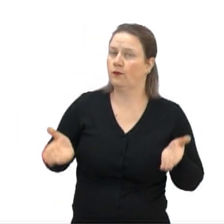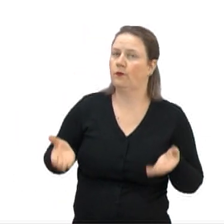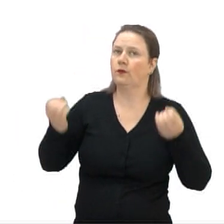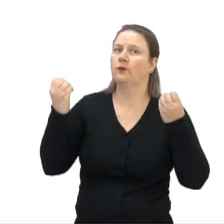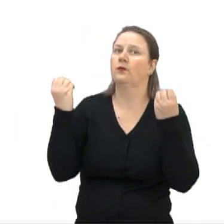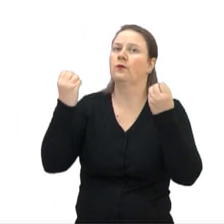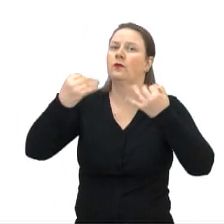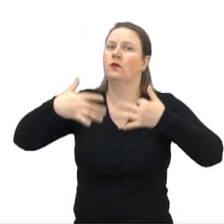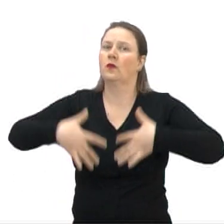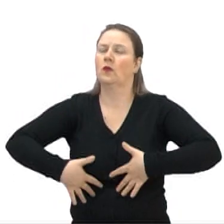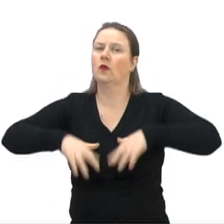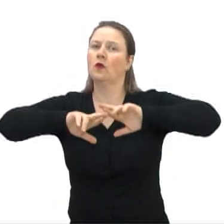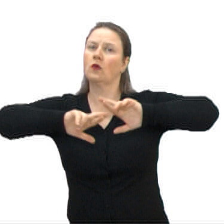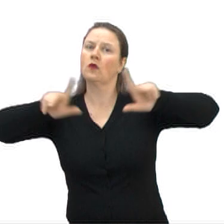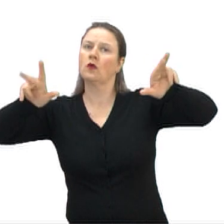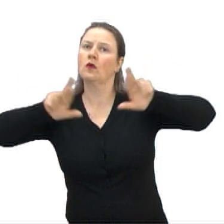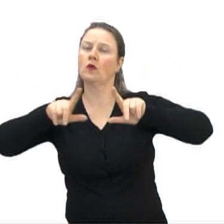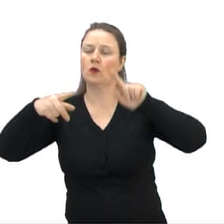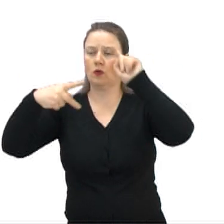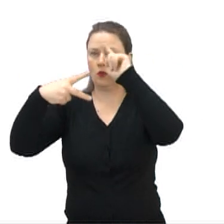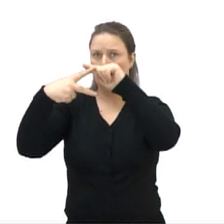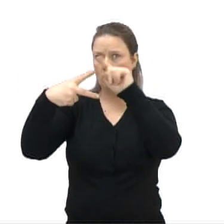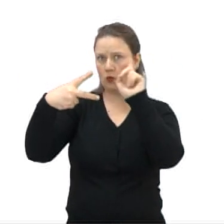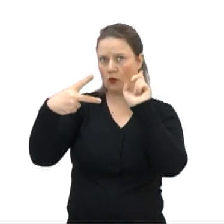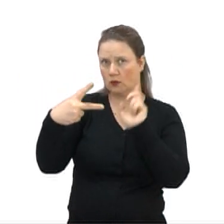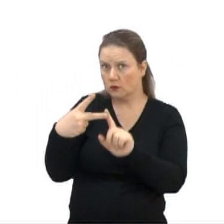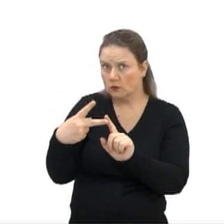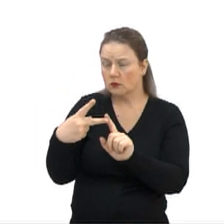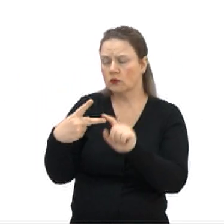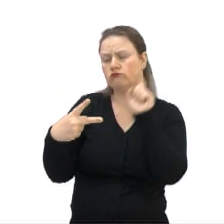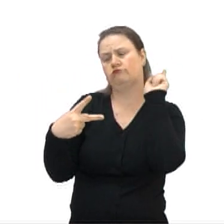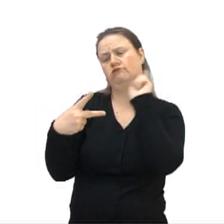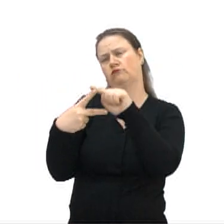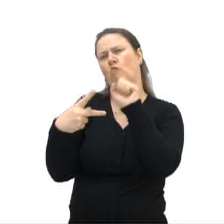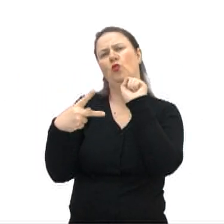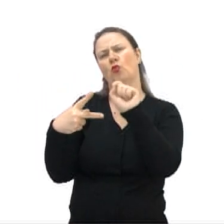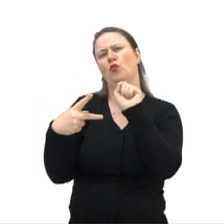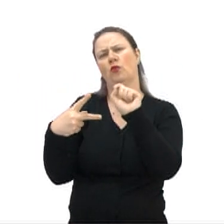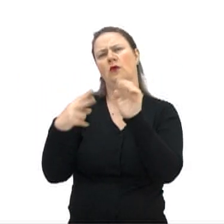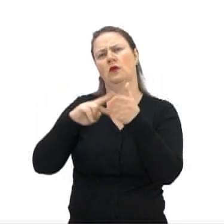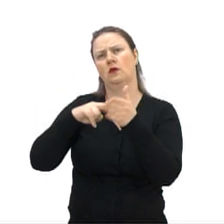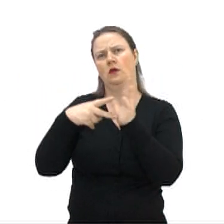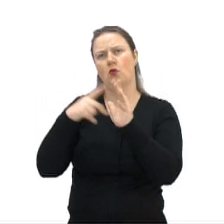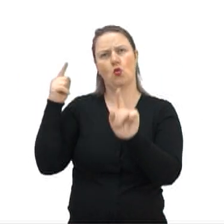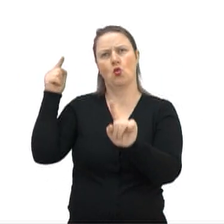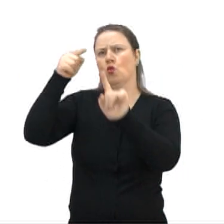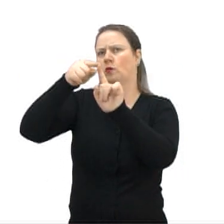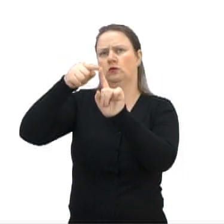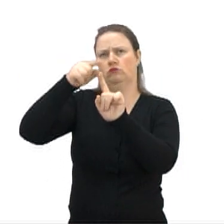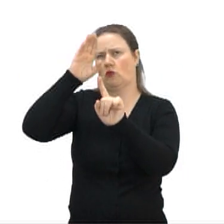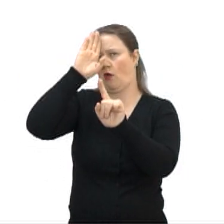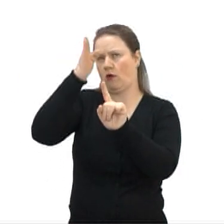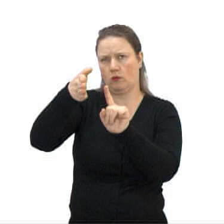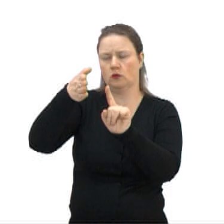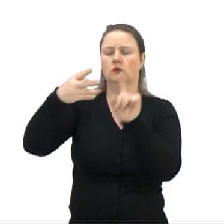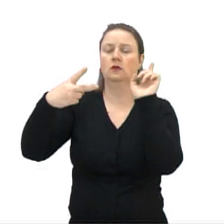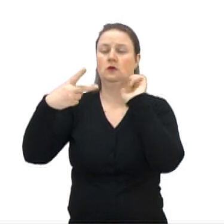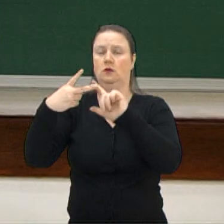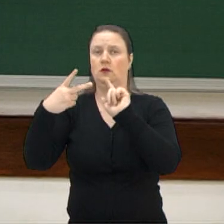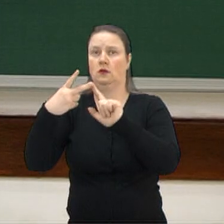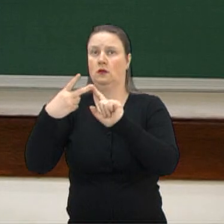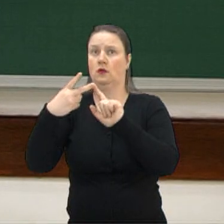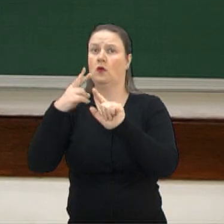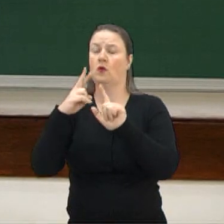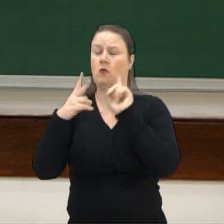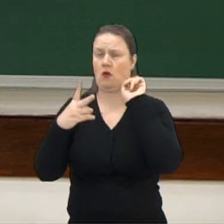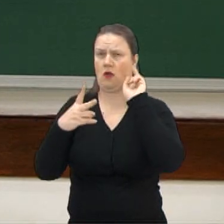diferença entre esses tipos de resposta. Então, você vai dizer o que é a resposta objetiva e o que é a resposta